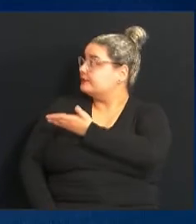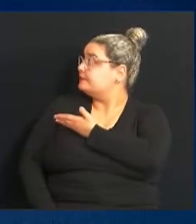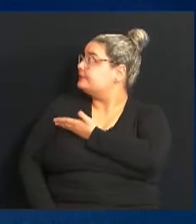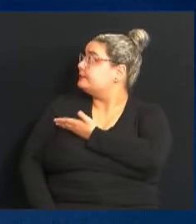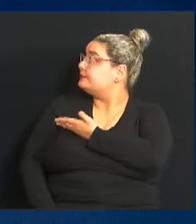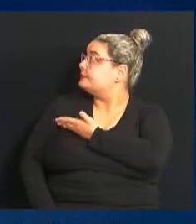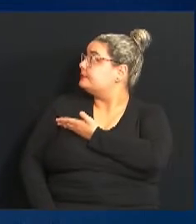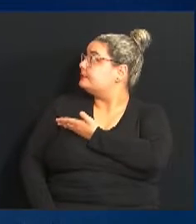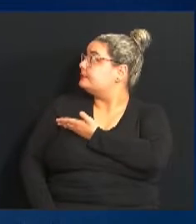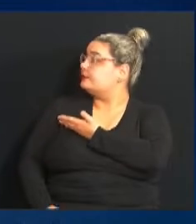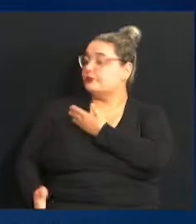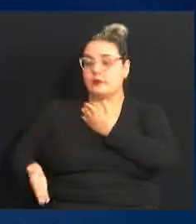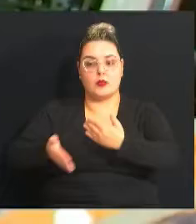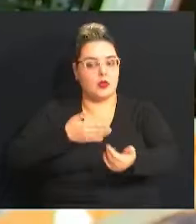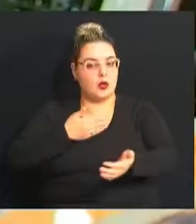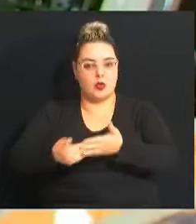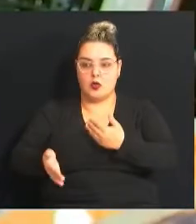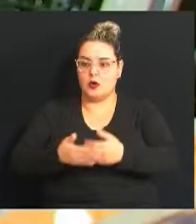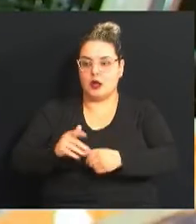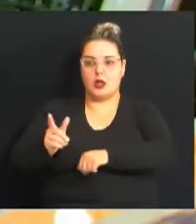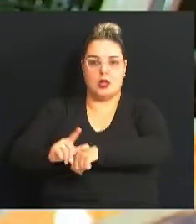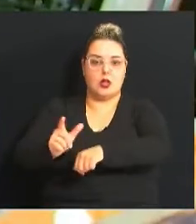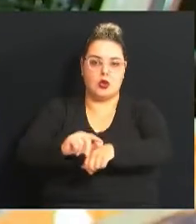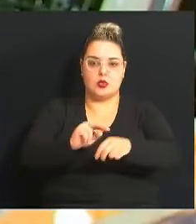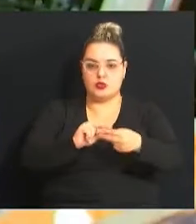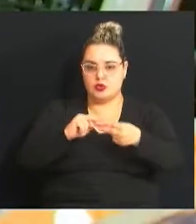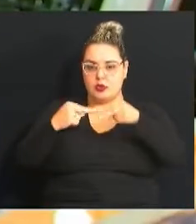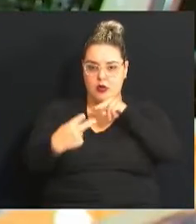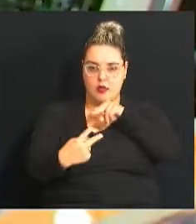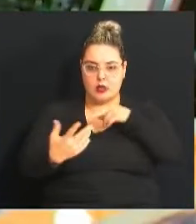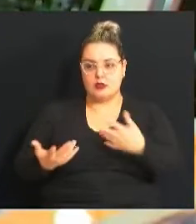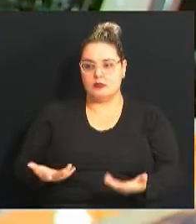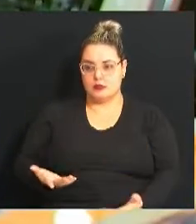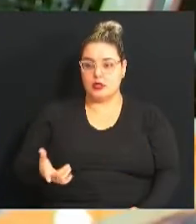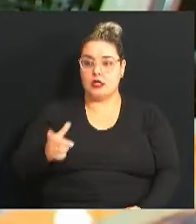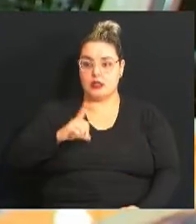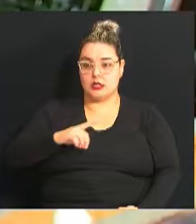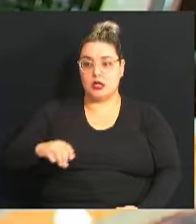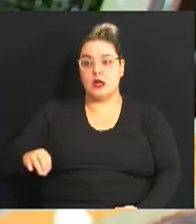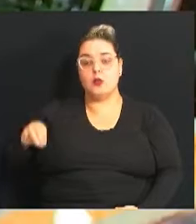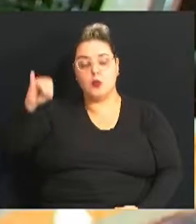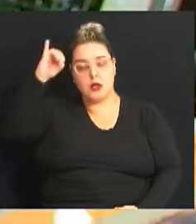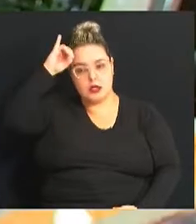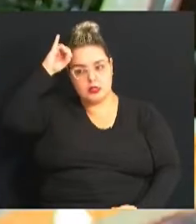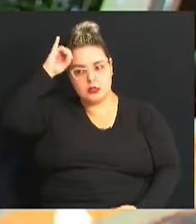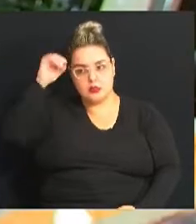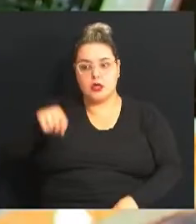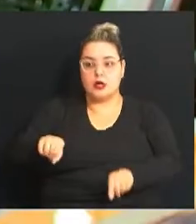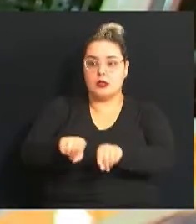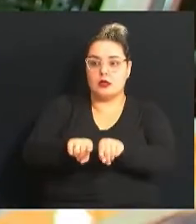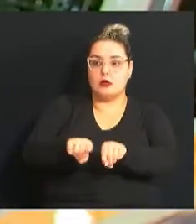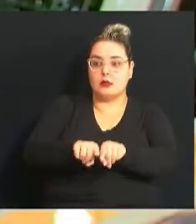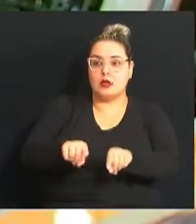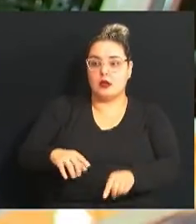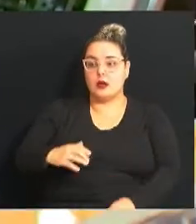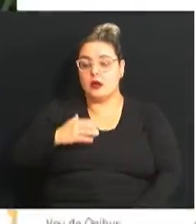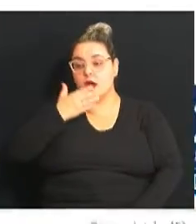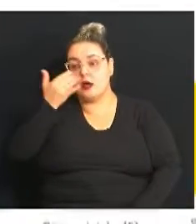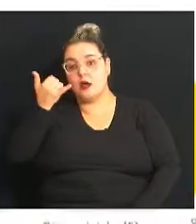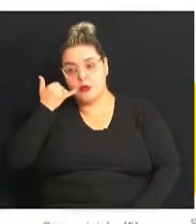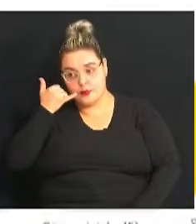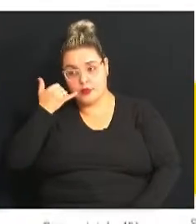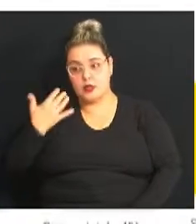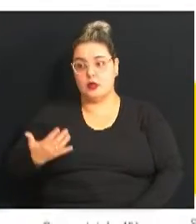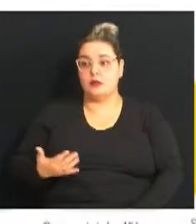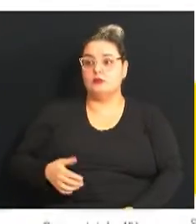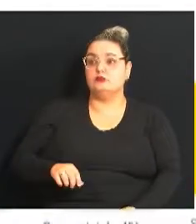em qualquer loja virtual. Nas lojas virtuais, para quem tem Android ou para quem tem também o celular da Apple, é só